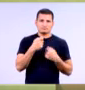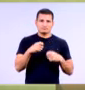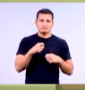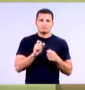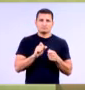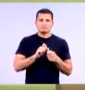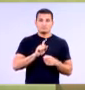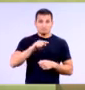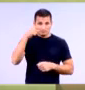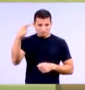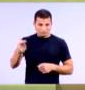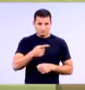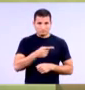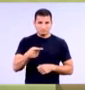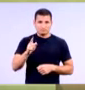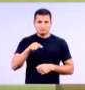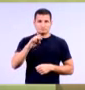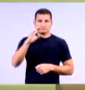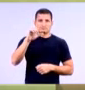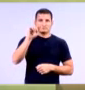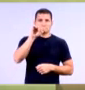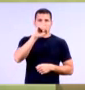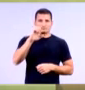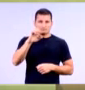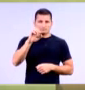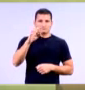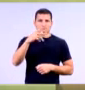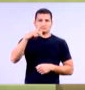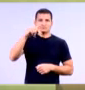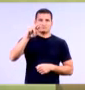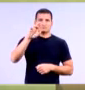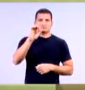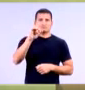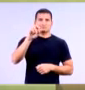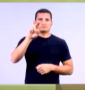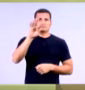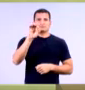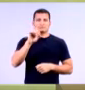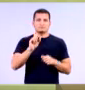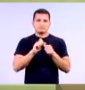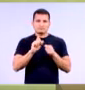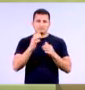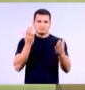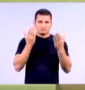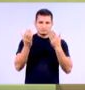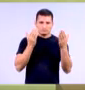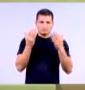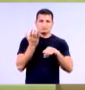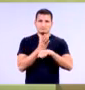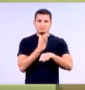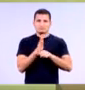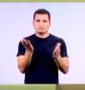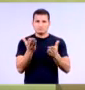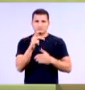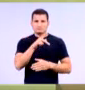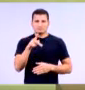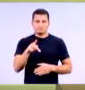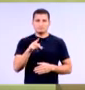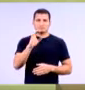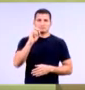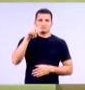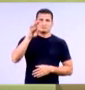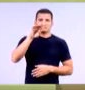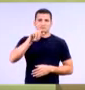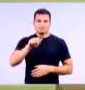próxima semana é a classe produto. Então, fazendo uma analogia com a atividade do professor aqui hoje, conta corrente, lembrem que